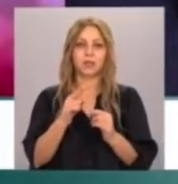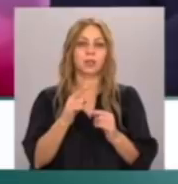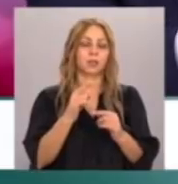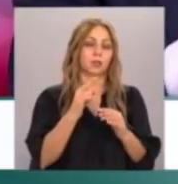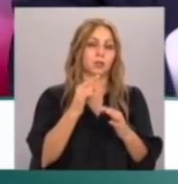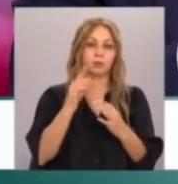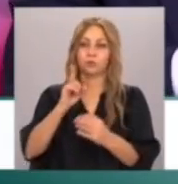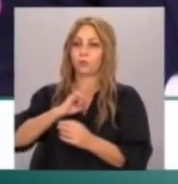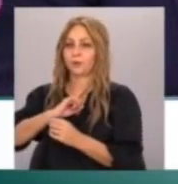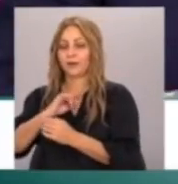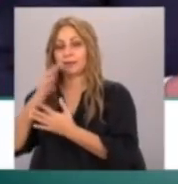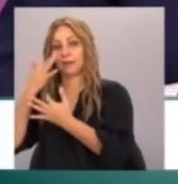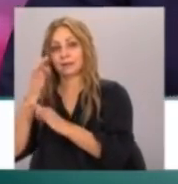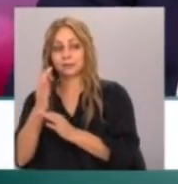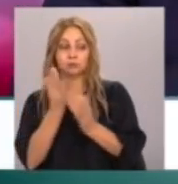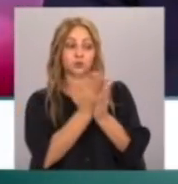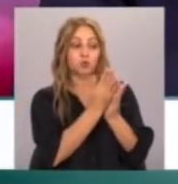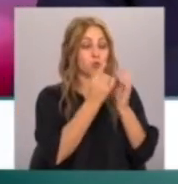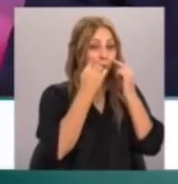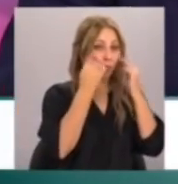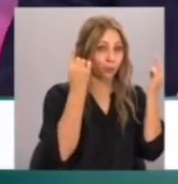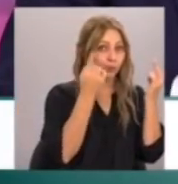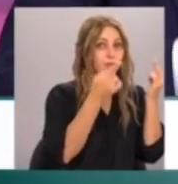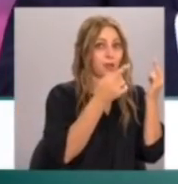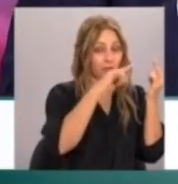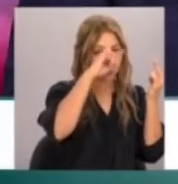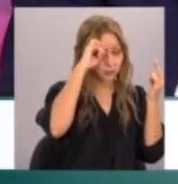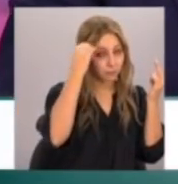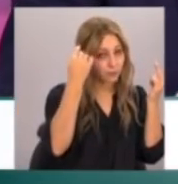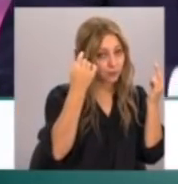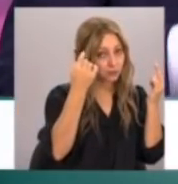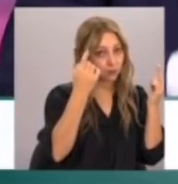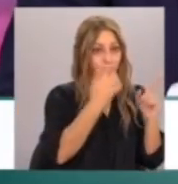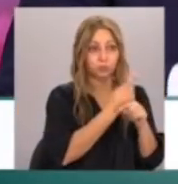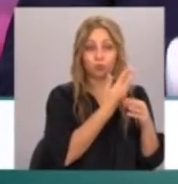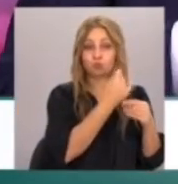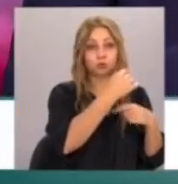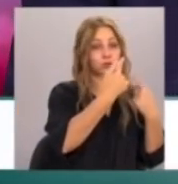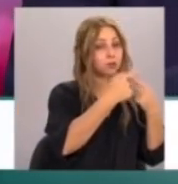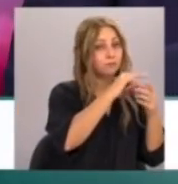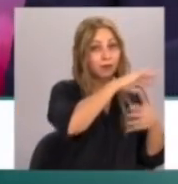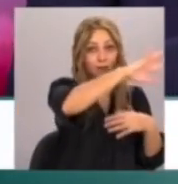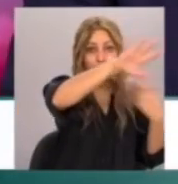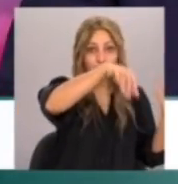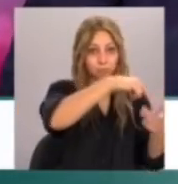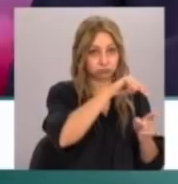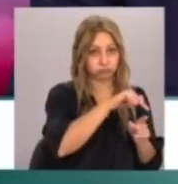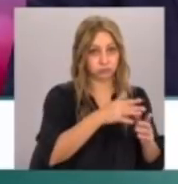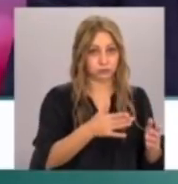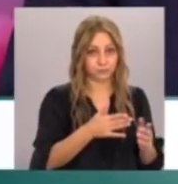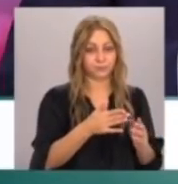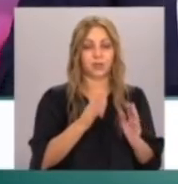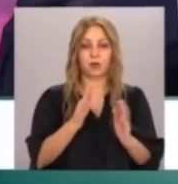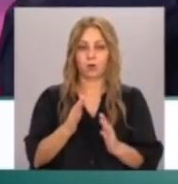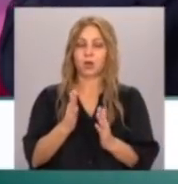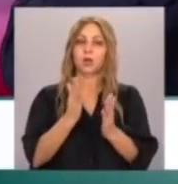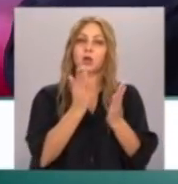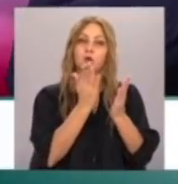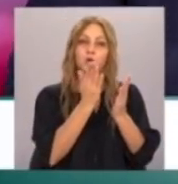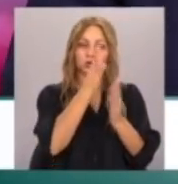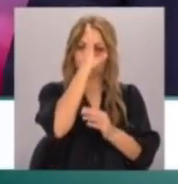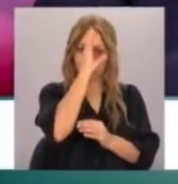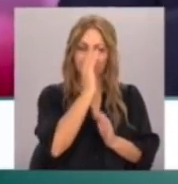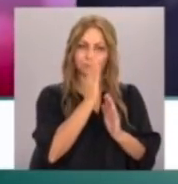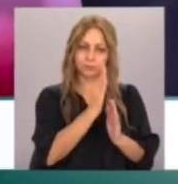porque é mais difícil também temos ver isto agora é obrigação do estado nem passa pela cabeça que não apresente não se postou apresentar o